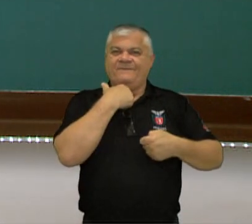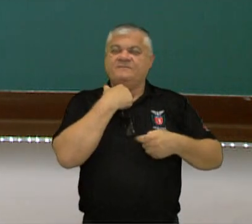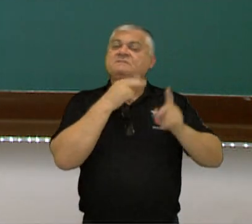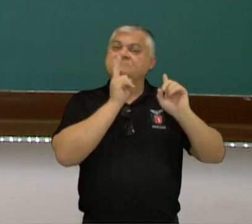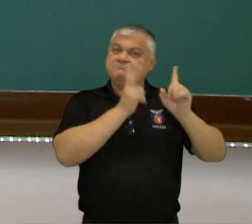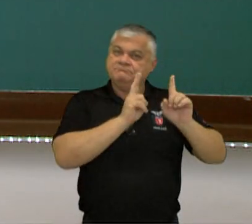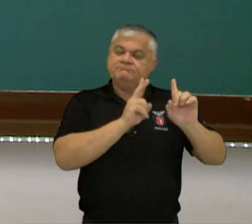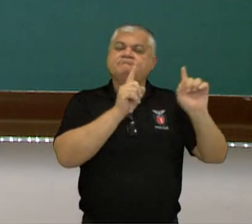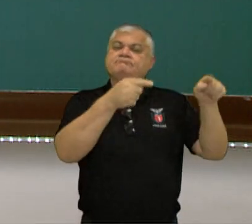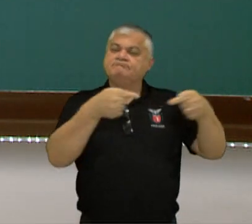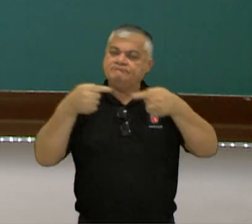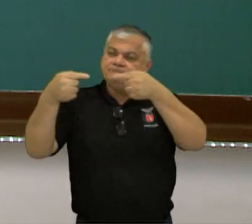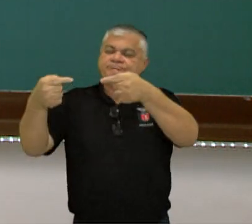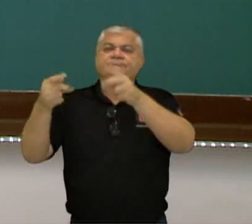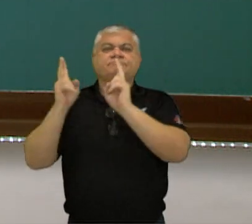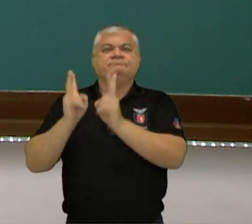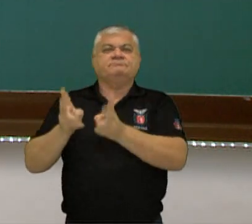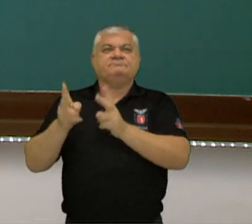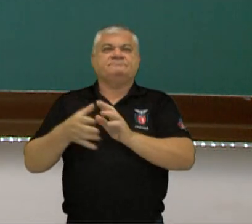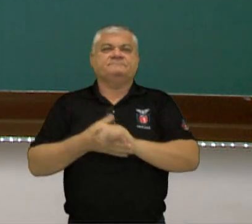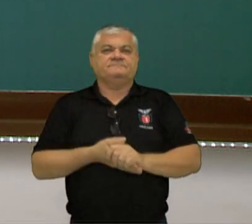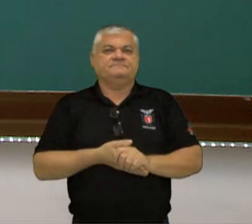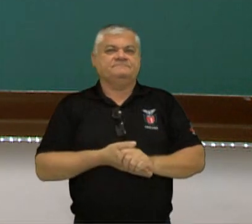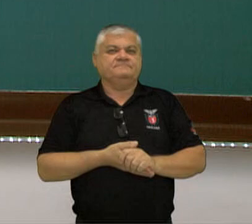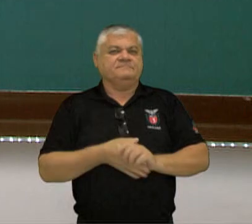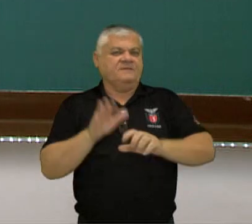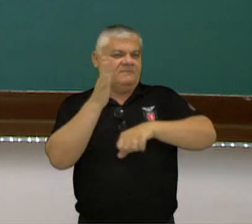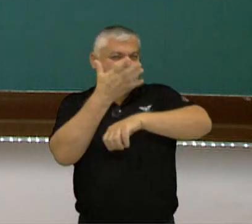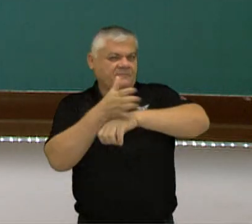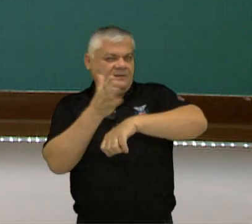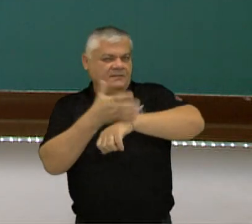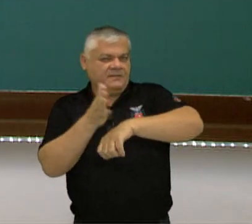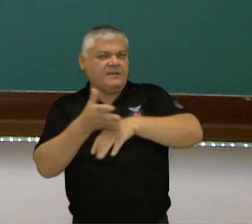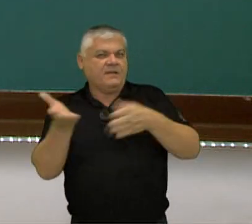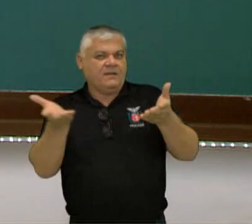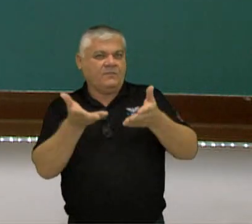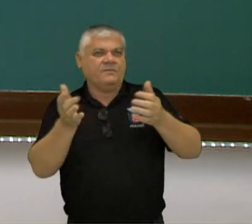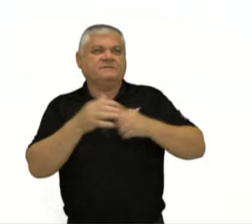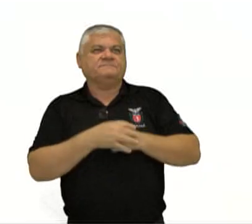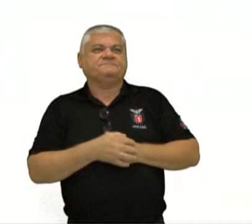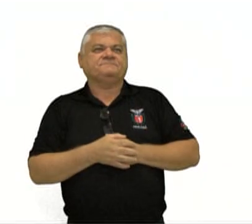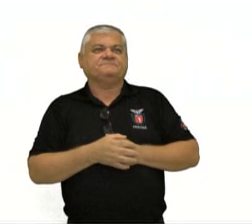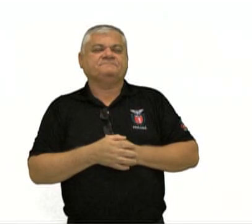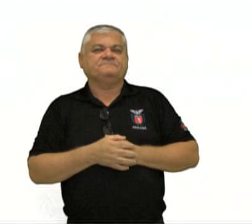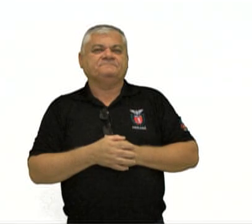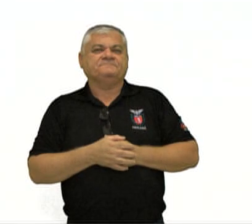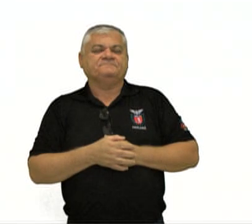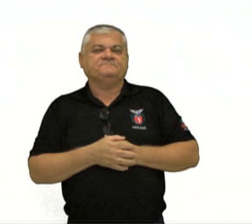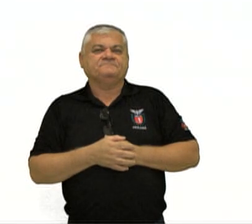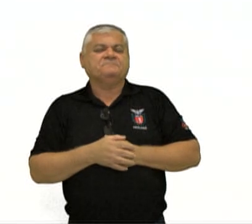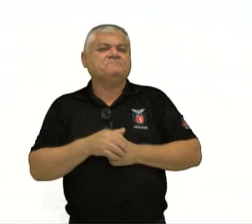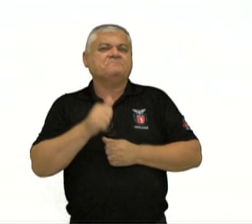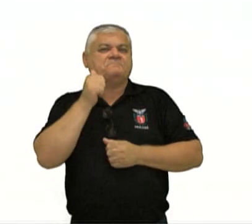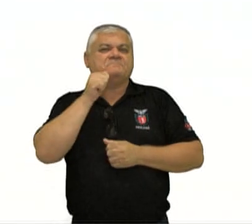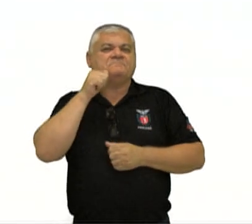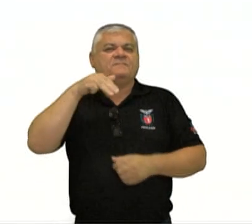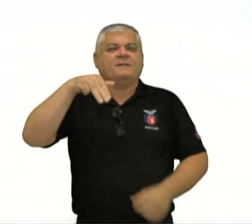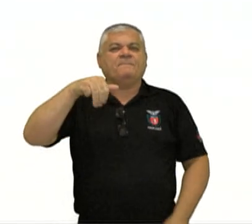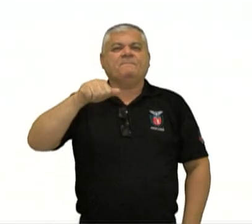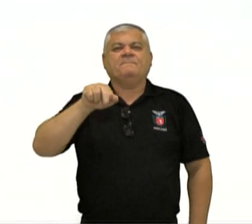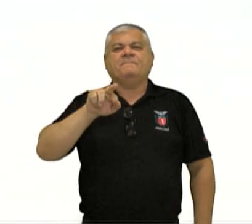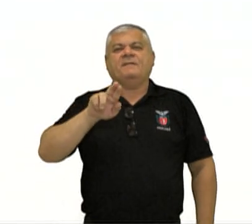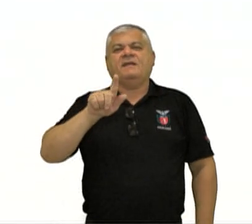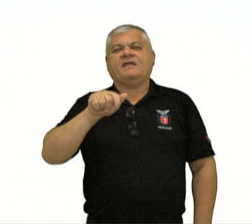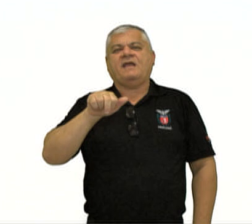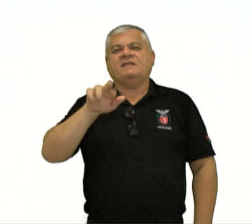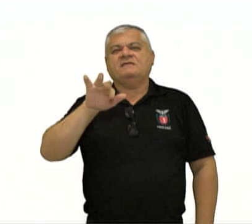sinal de menos sempre vai ter que aparecer. Então, vamos praticar um pouquinho esses conceitos. Margarida, cliente do Banco do Brasil, em sua conta